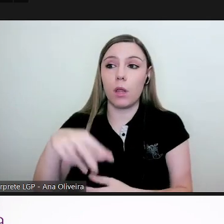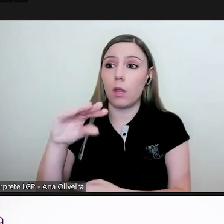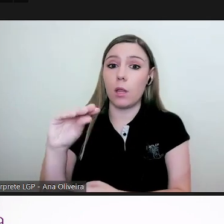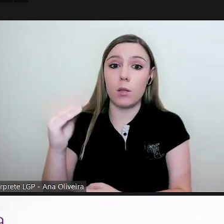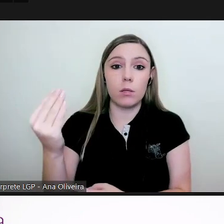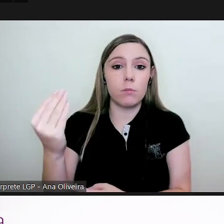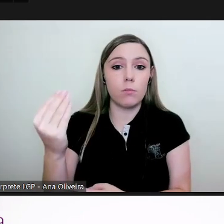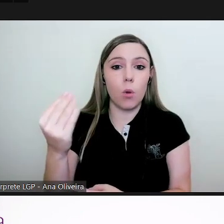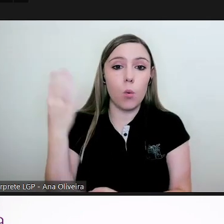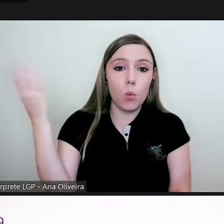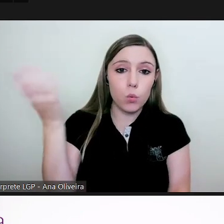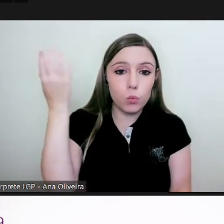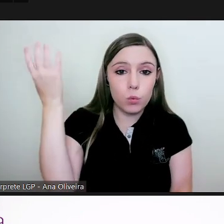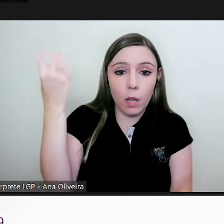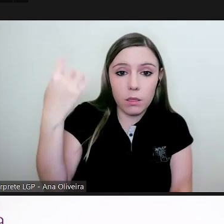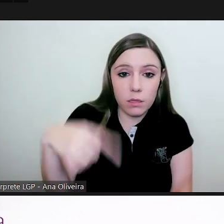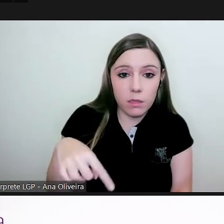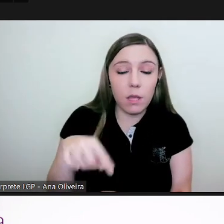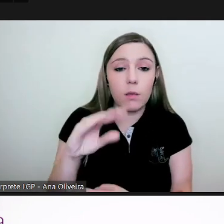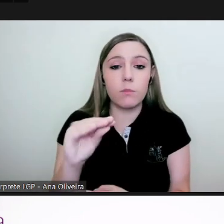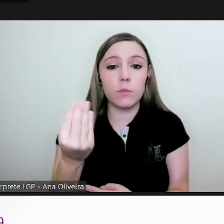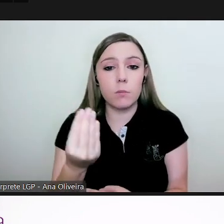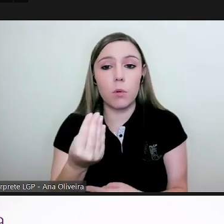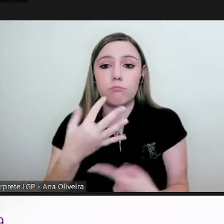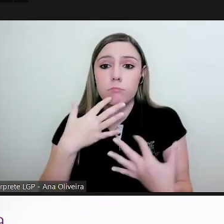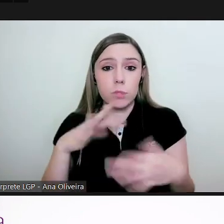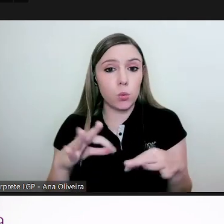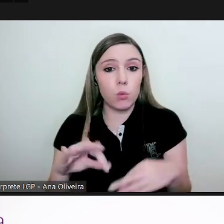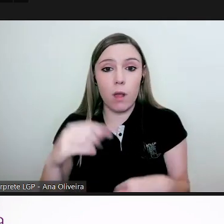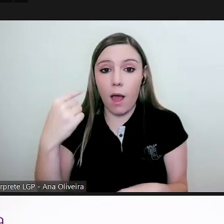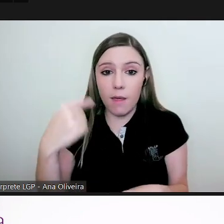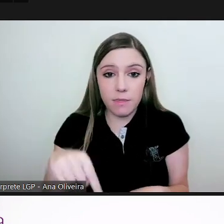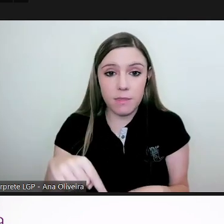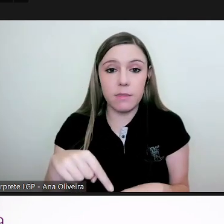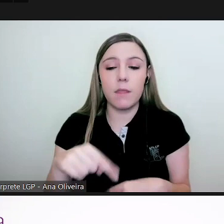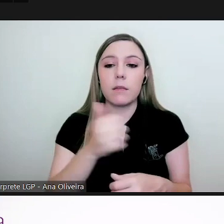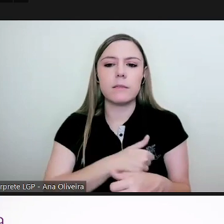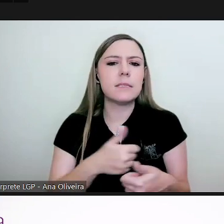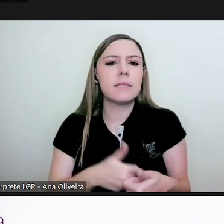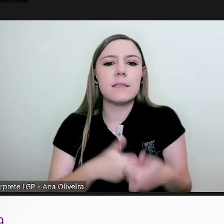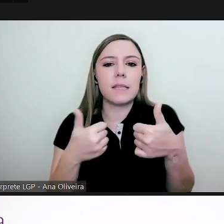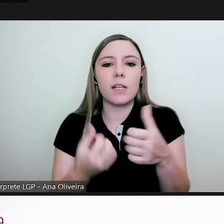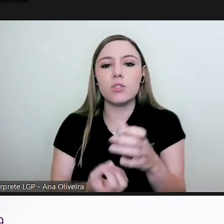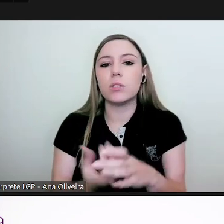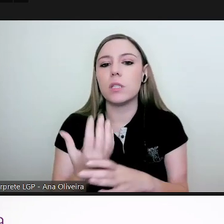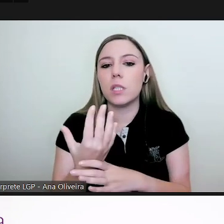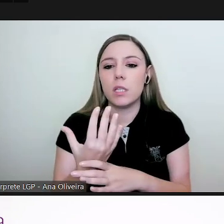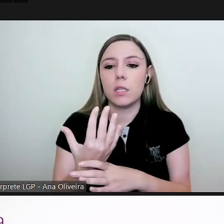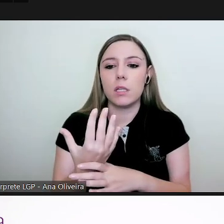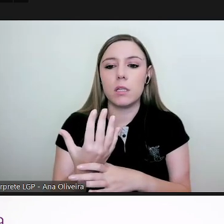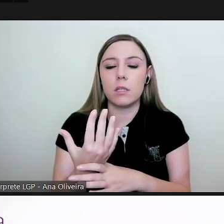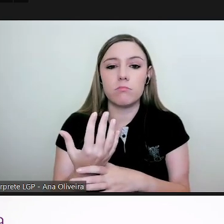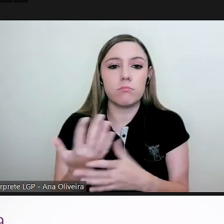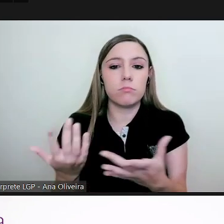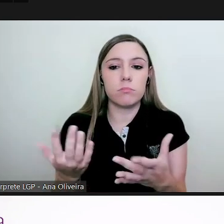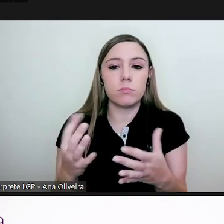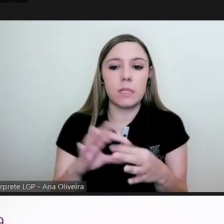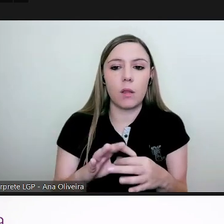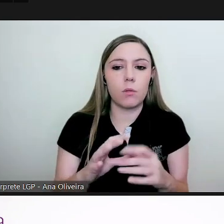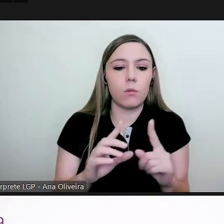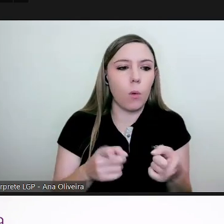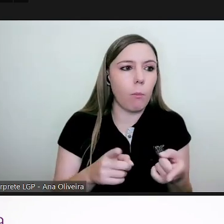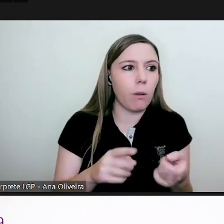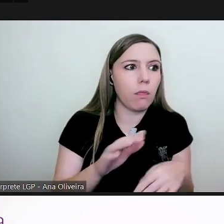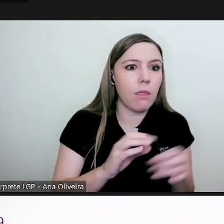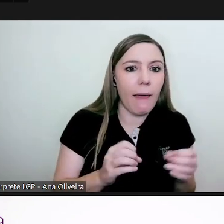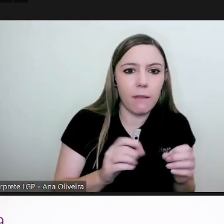património cultural, têm património natural, as cidades não se constroem como NEOM, não é? Do zero, a partir do